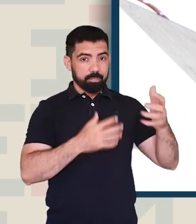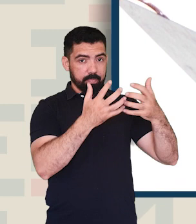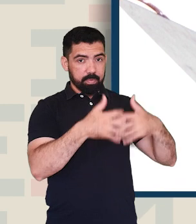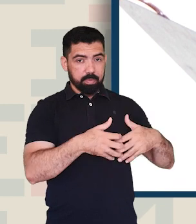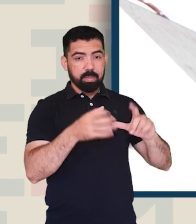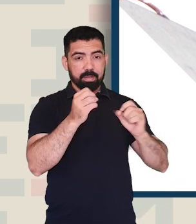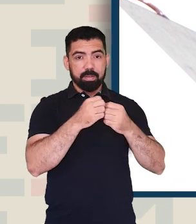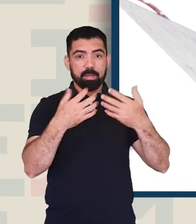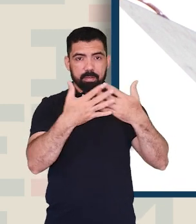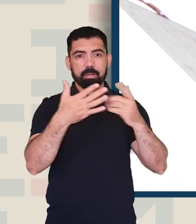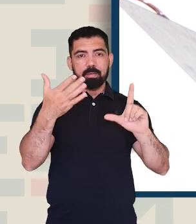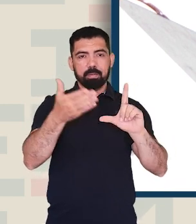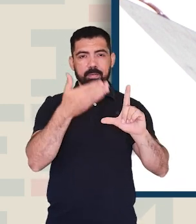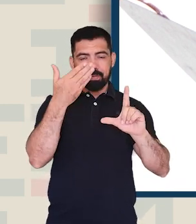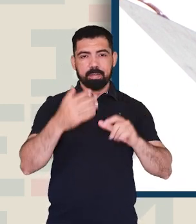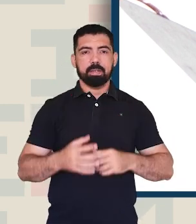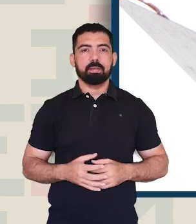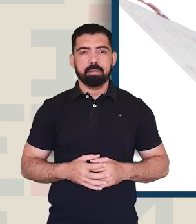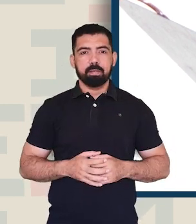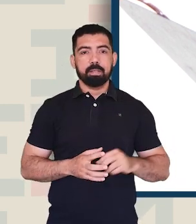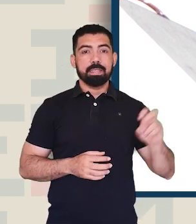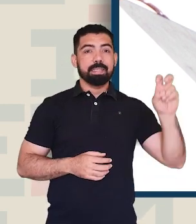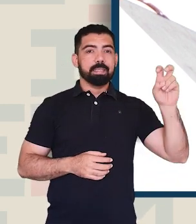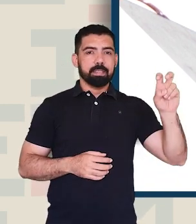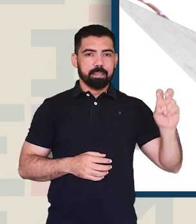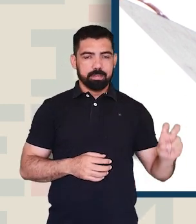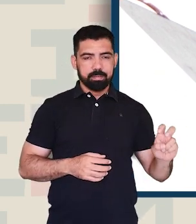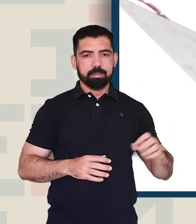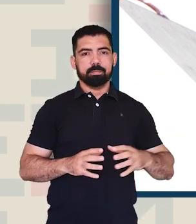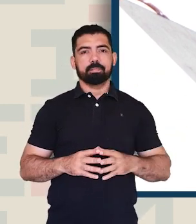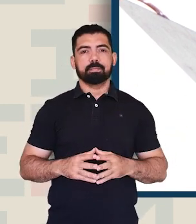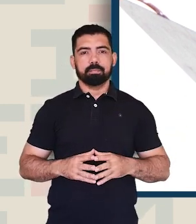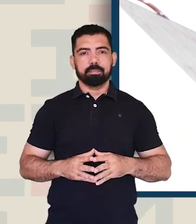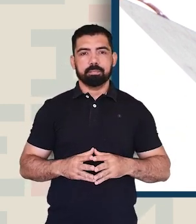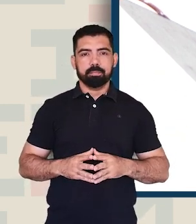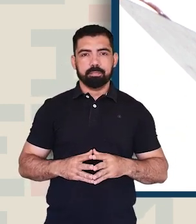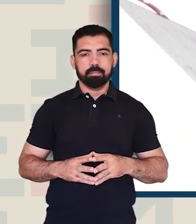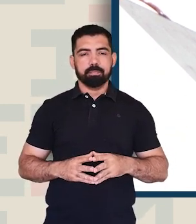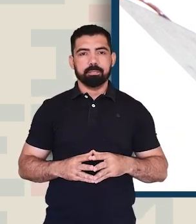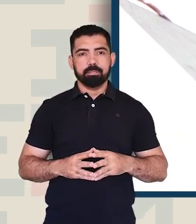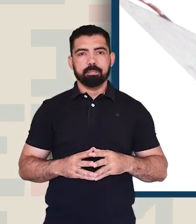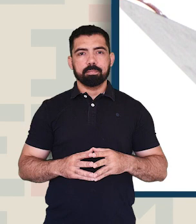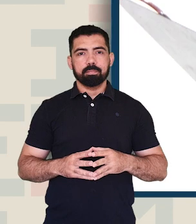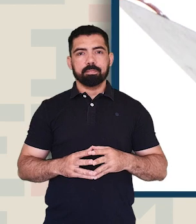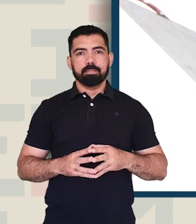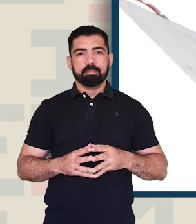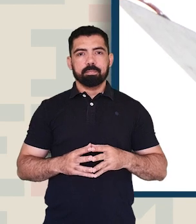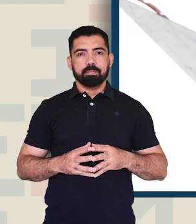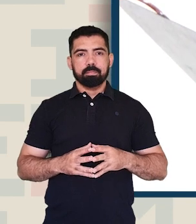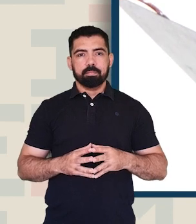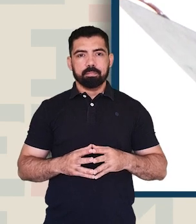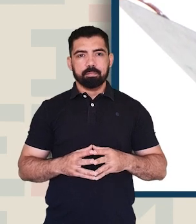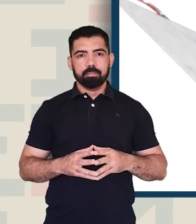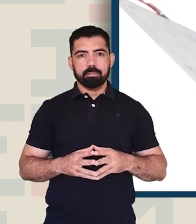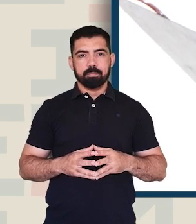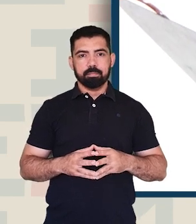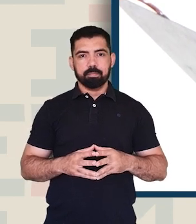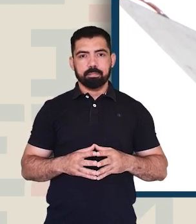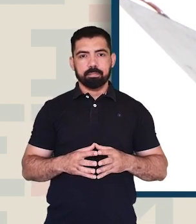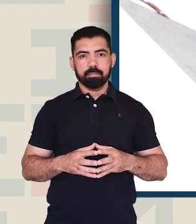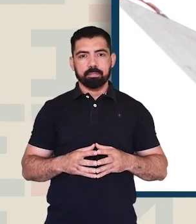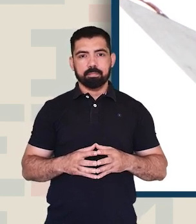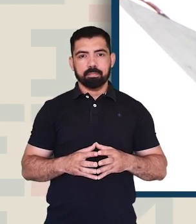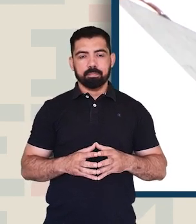esse slide, campo harmônico quintas. A gente vai tocar aqui só um pouquinho